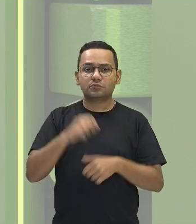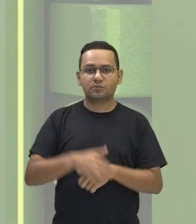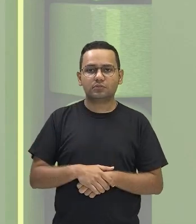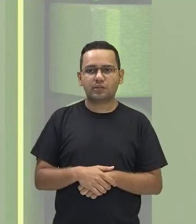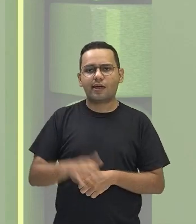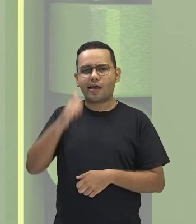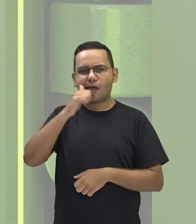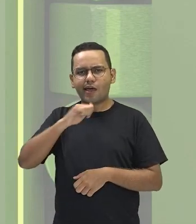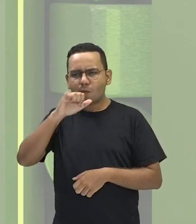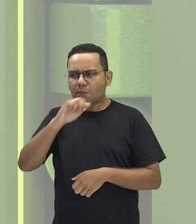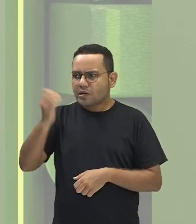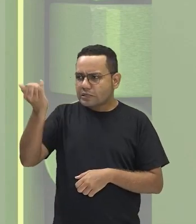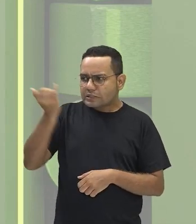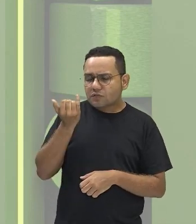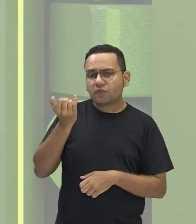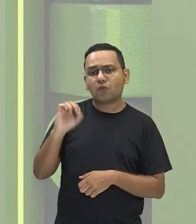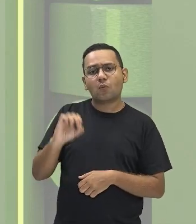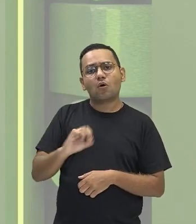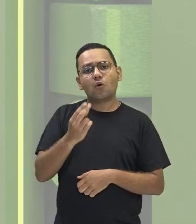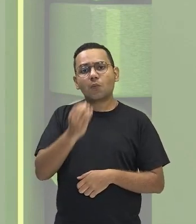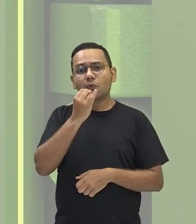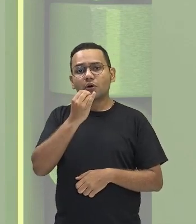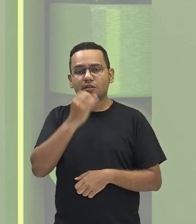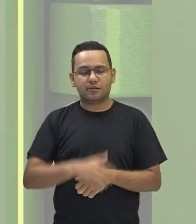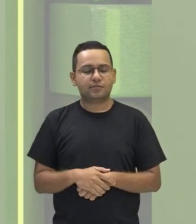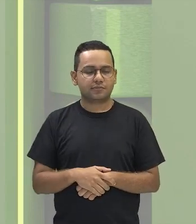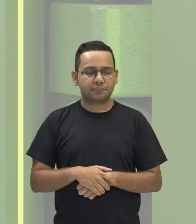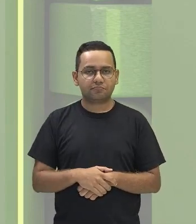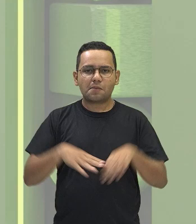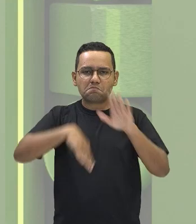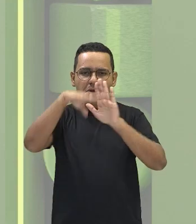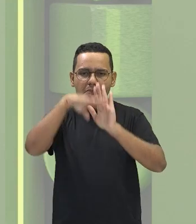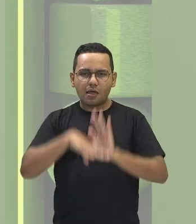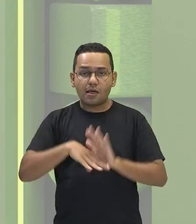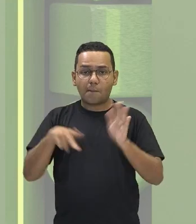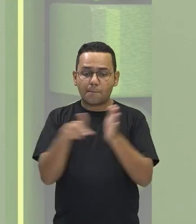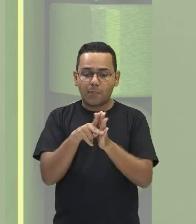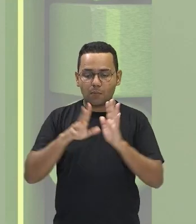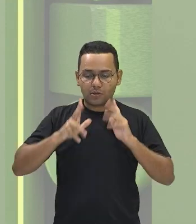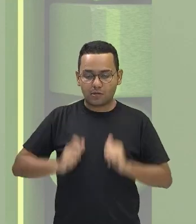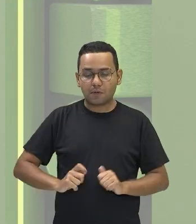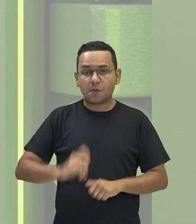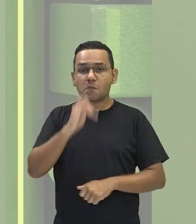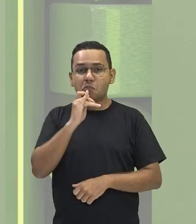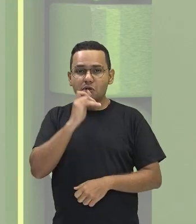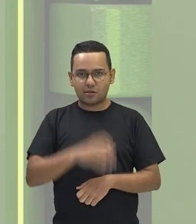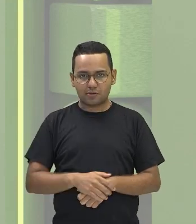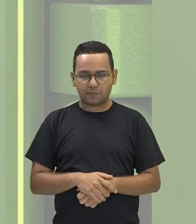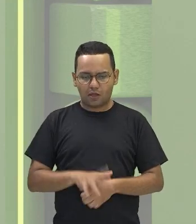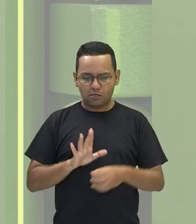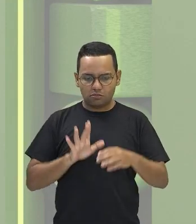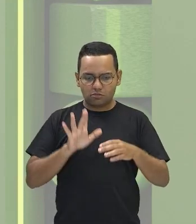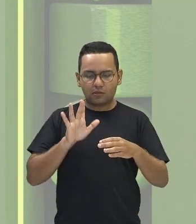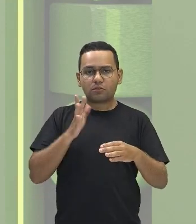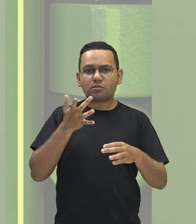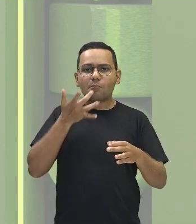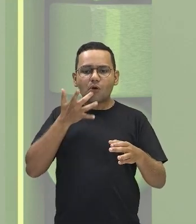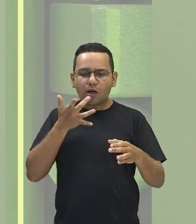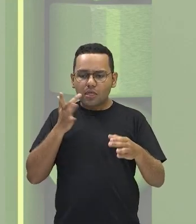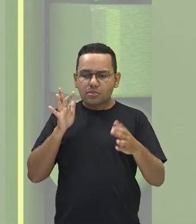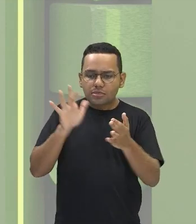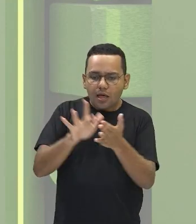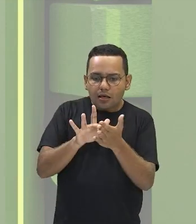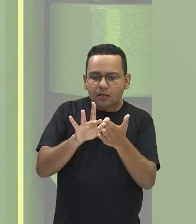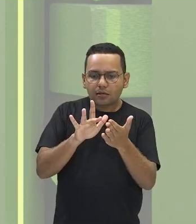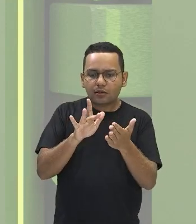também diz que você não deve colocar a colher na boca e tocar o alimento. Agora você sabe, é porque lá